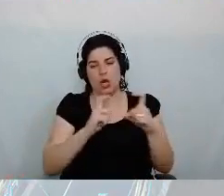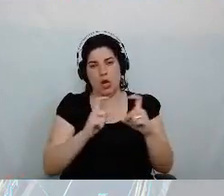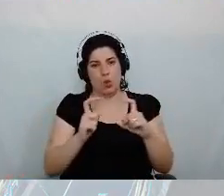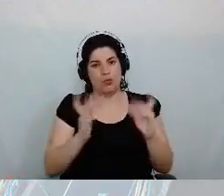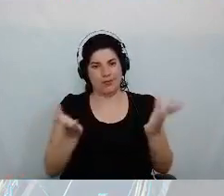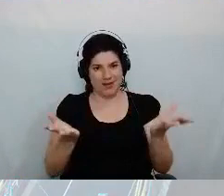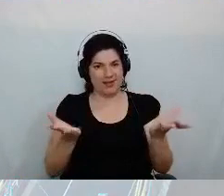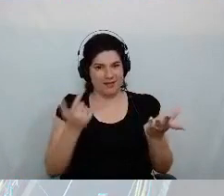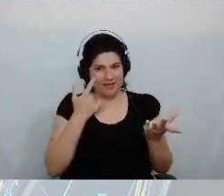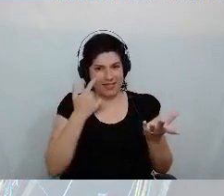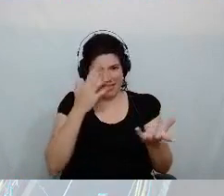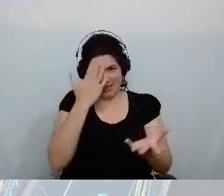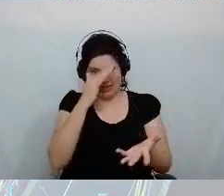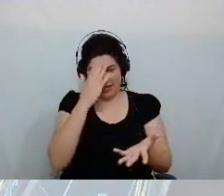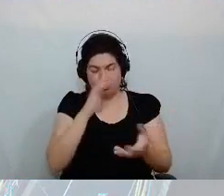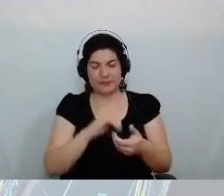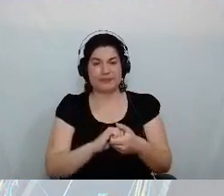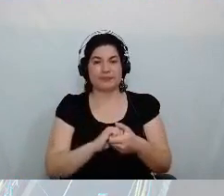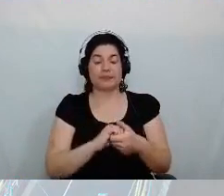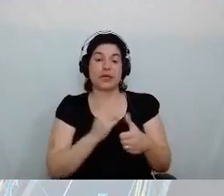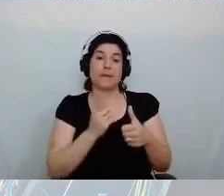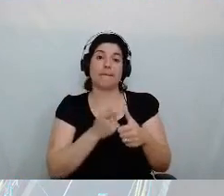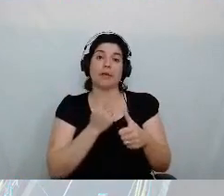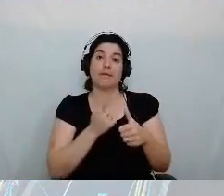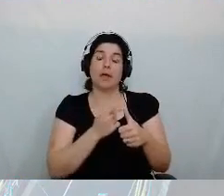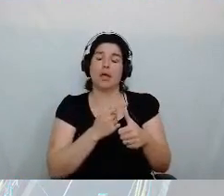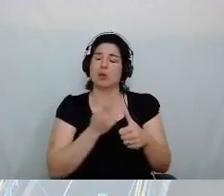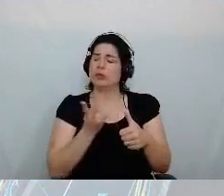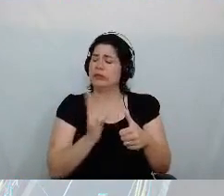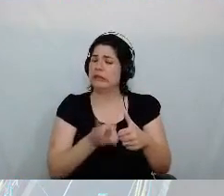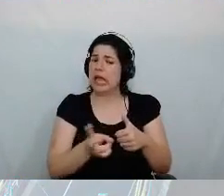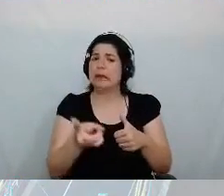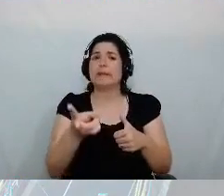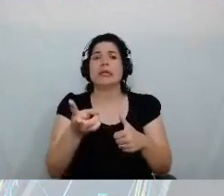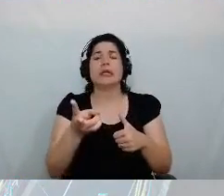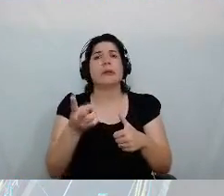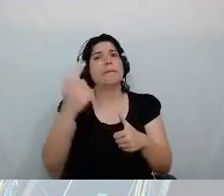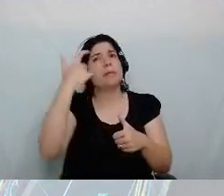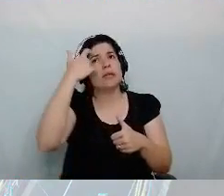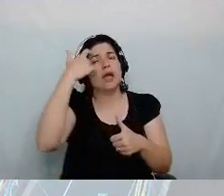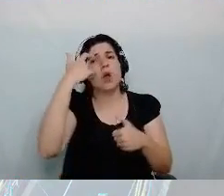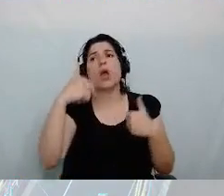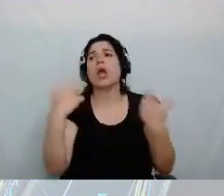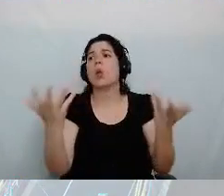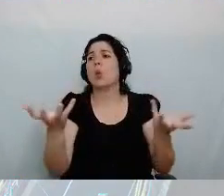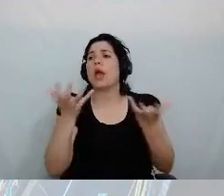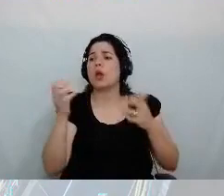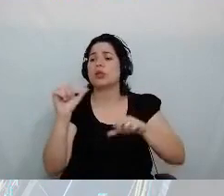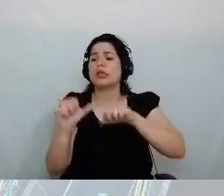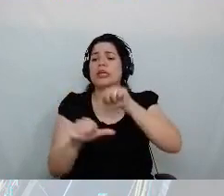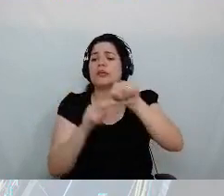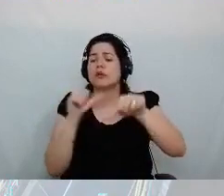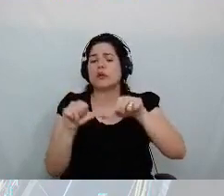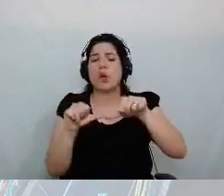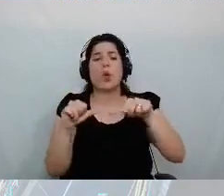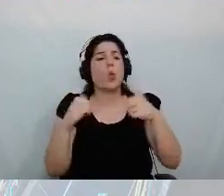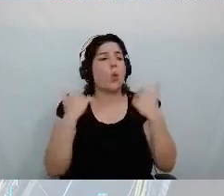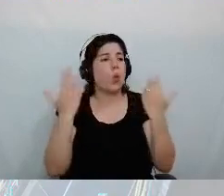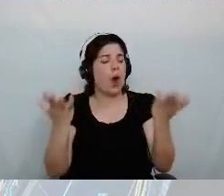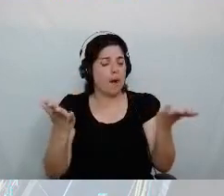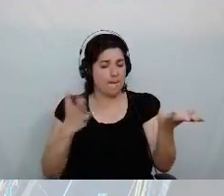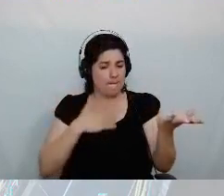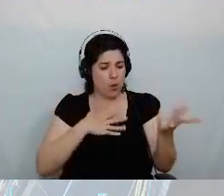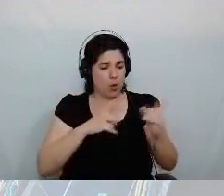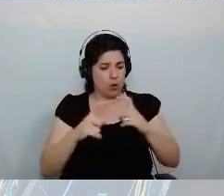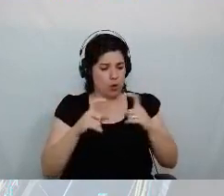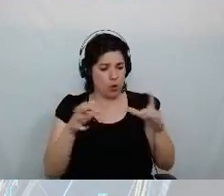Percebe? Então, primeiro, sempre, qual é a transformação que eu quero dentro da minha reunião, da minha equipe, do